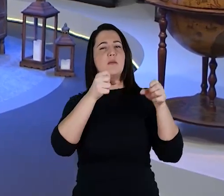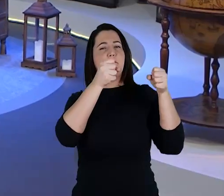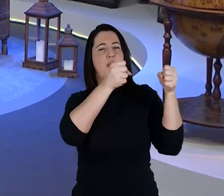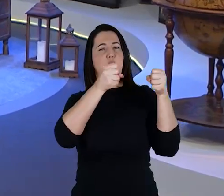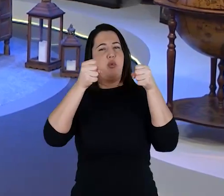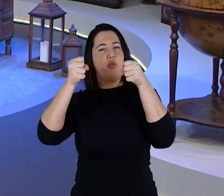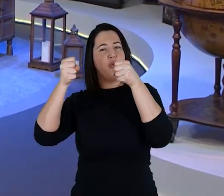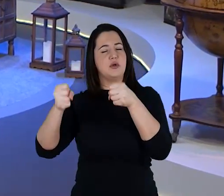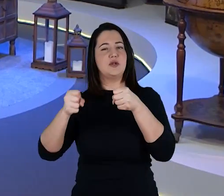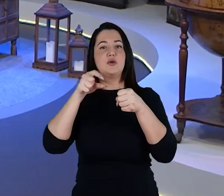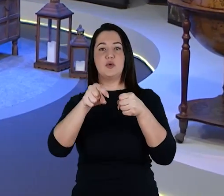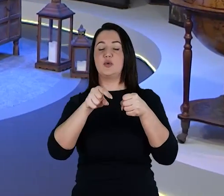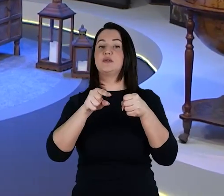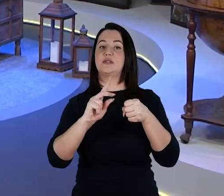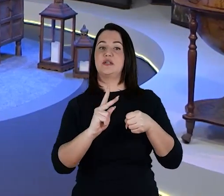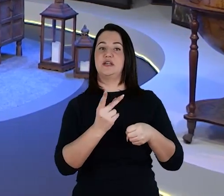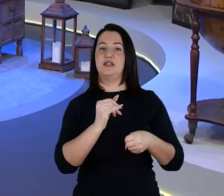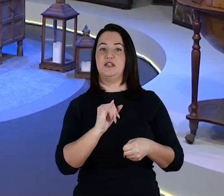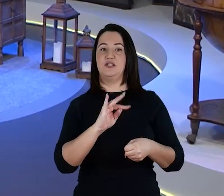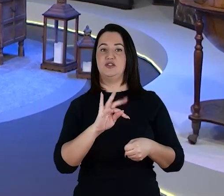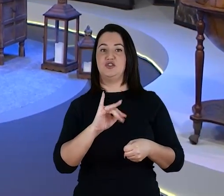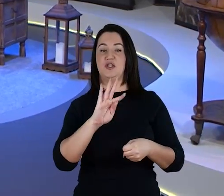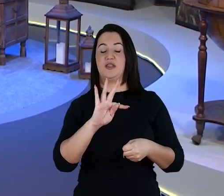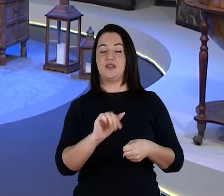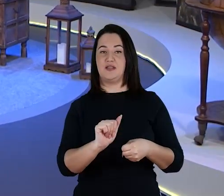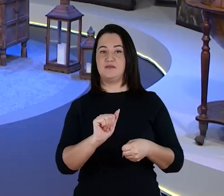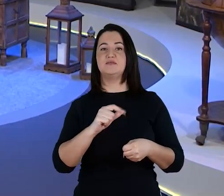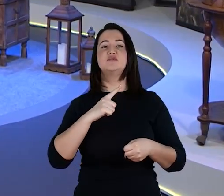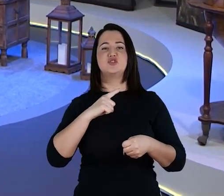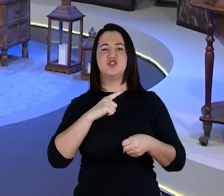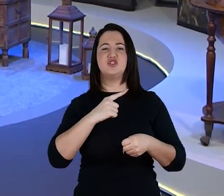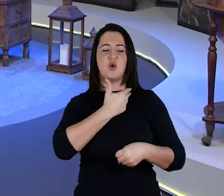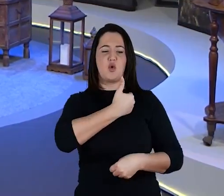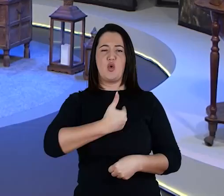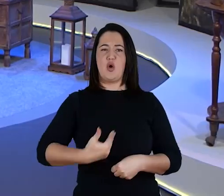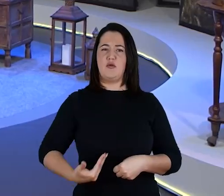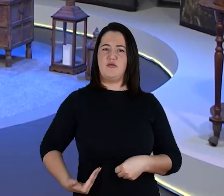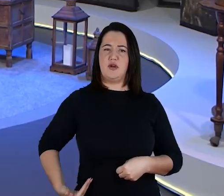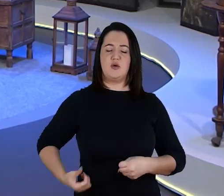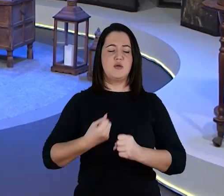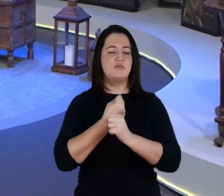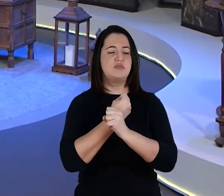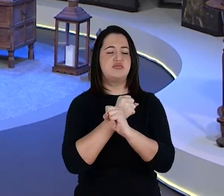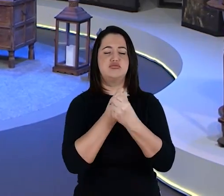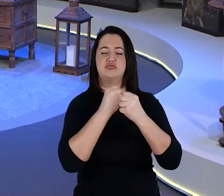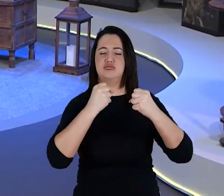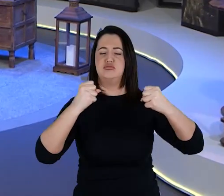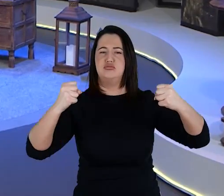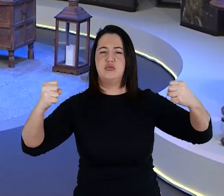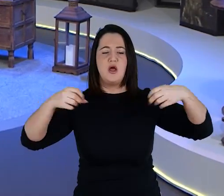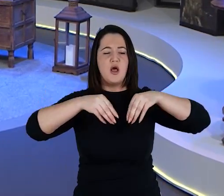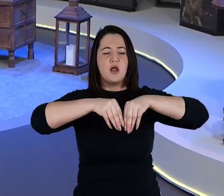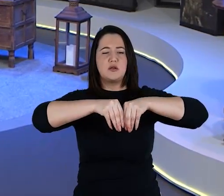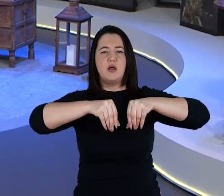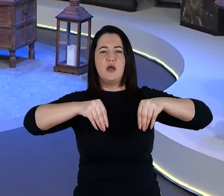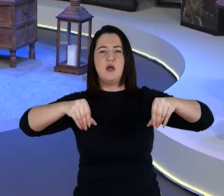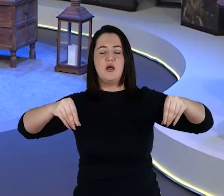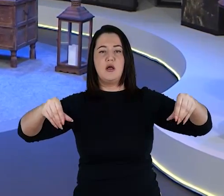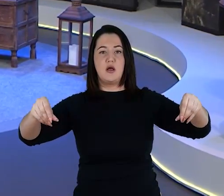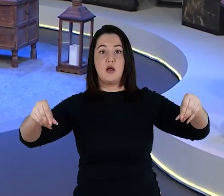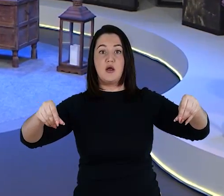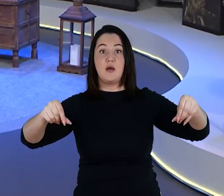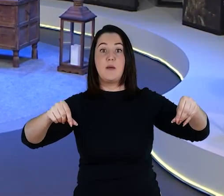uma longa área, desde o Mar Negro até Damasco, a mais de 1.000 quilômetros. Ele estava totalmente ao